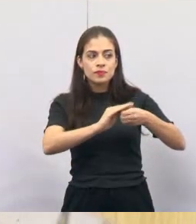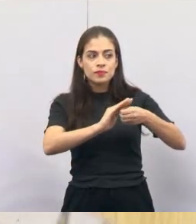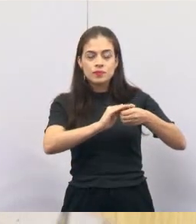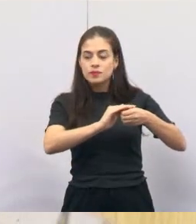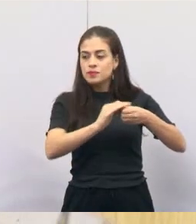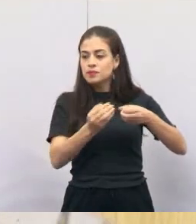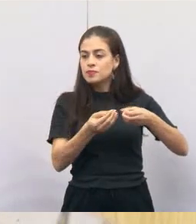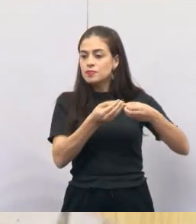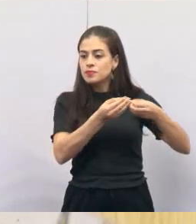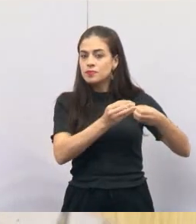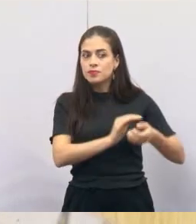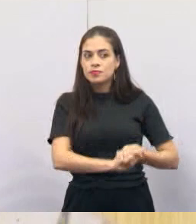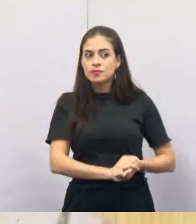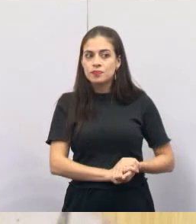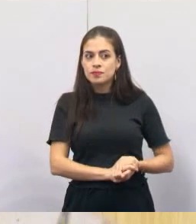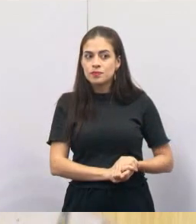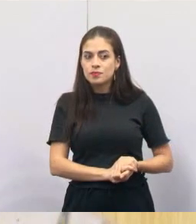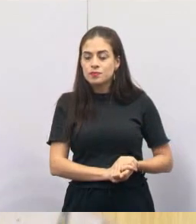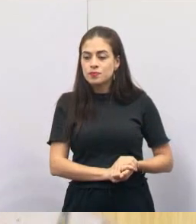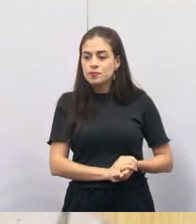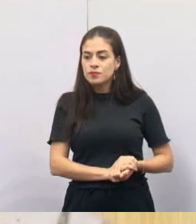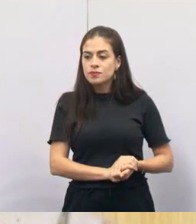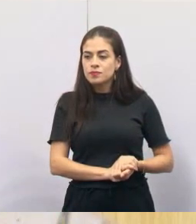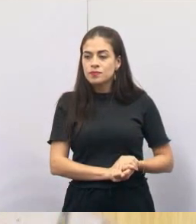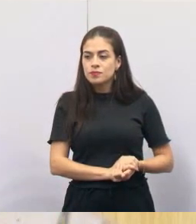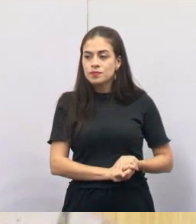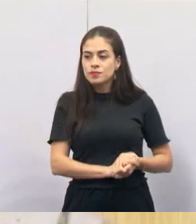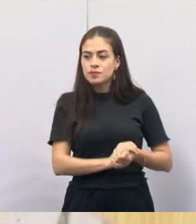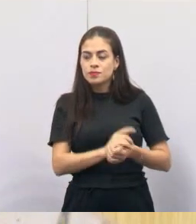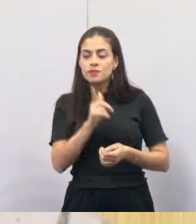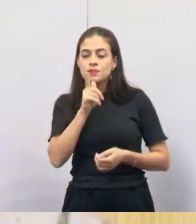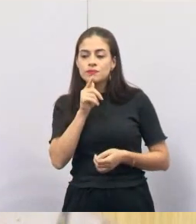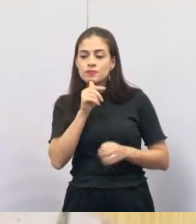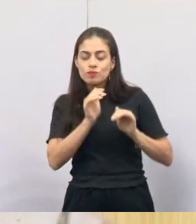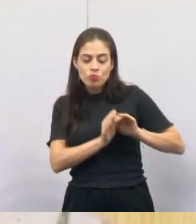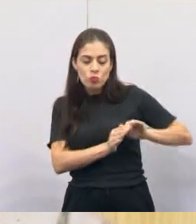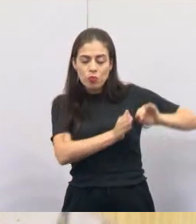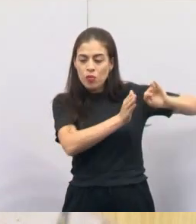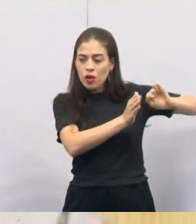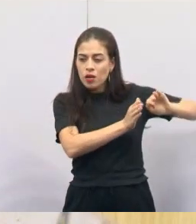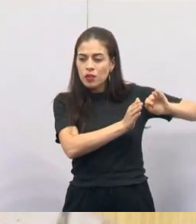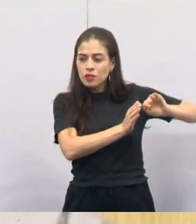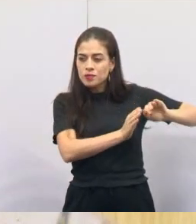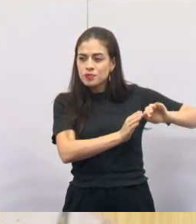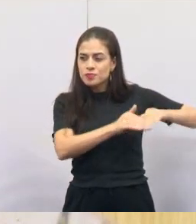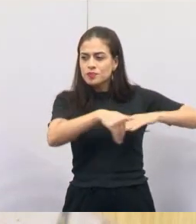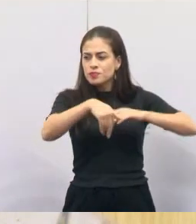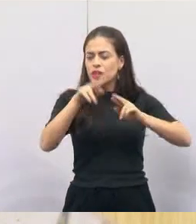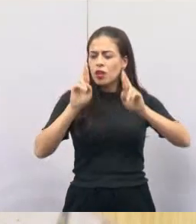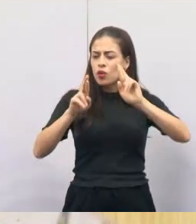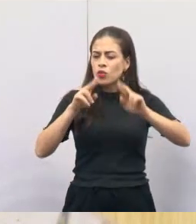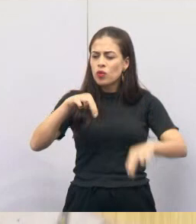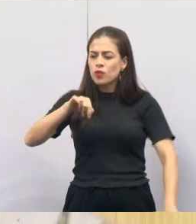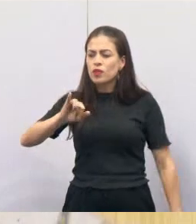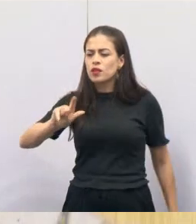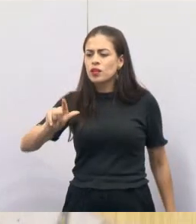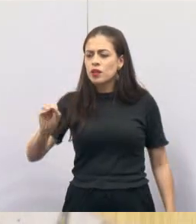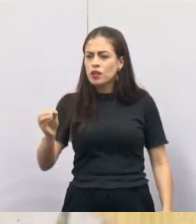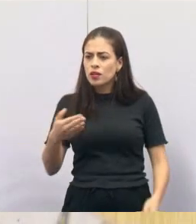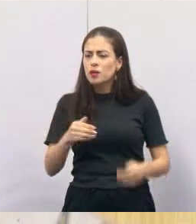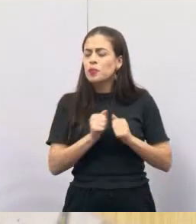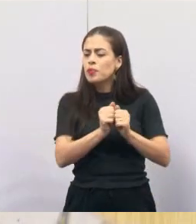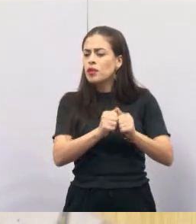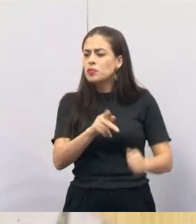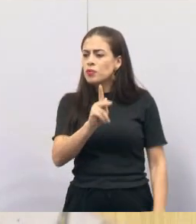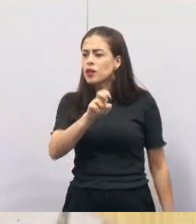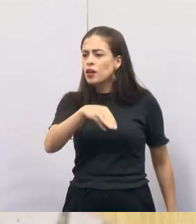em galeria de água situada no acostamento da rodovia Nilo Máximo, próximo ao KM 2,5,